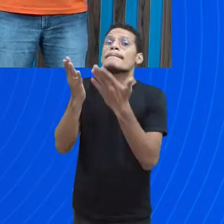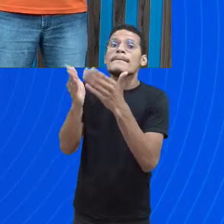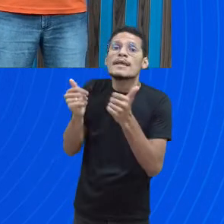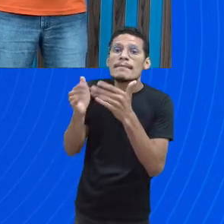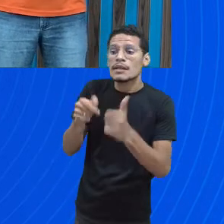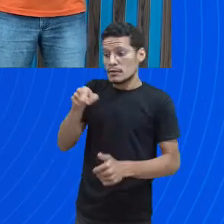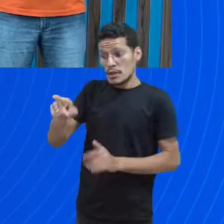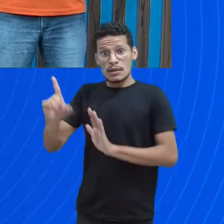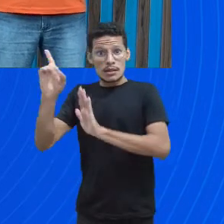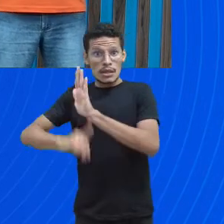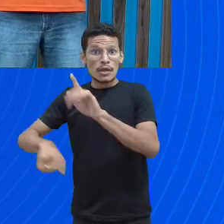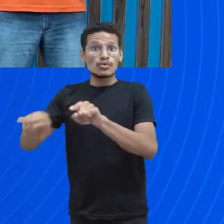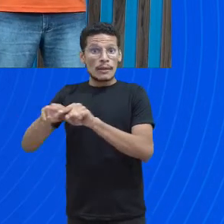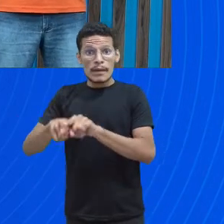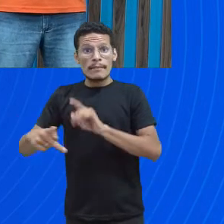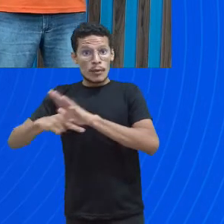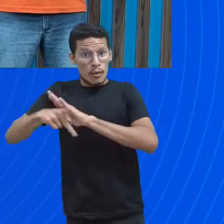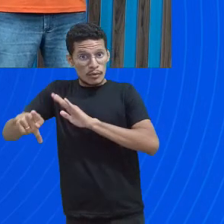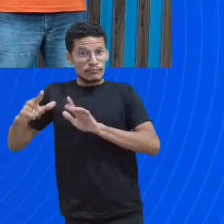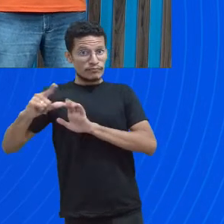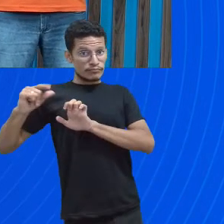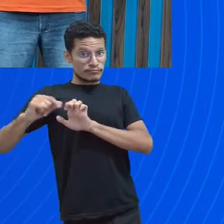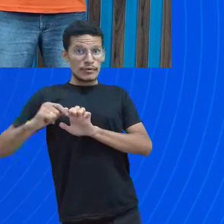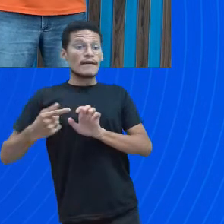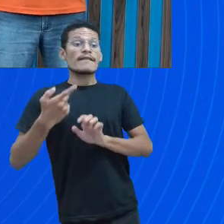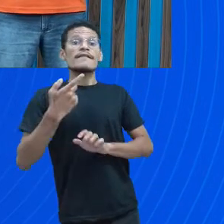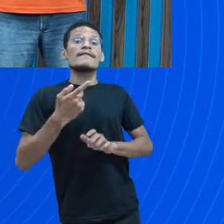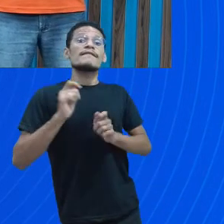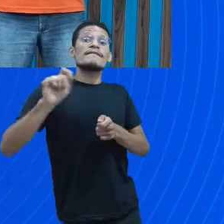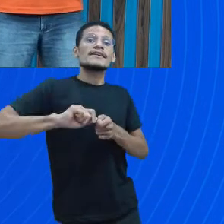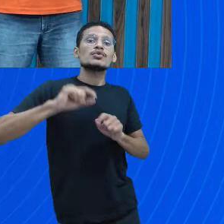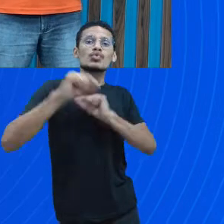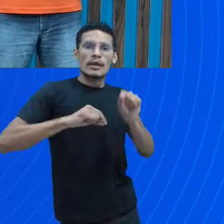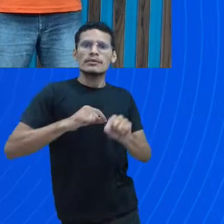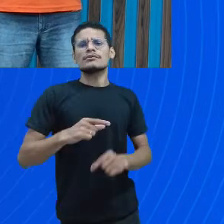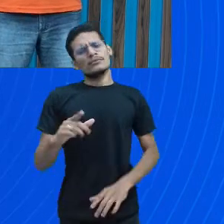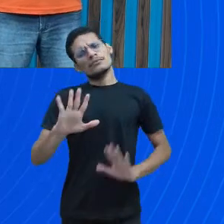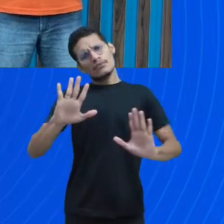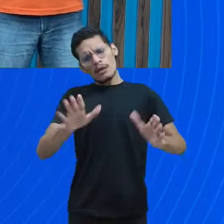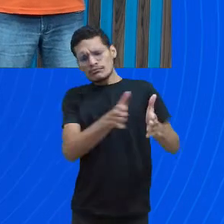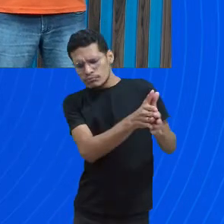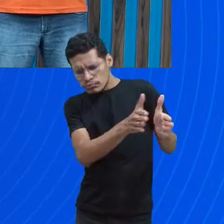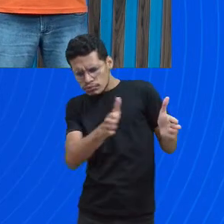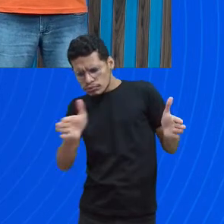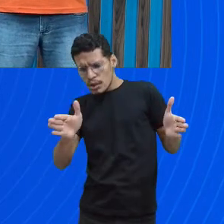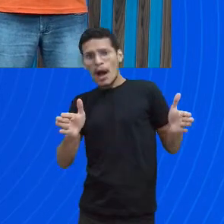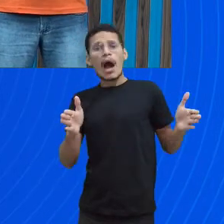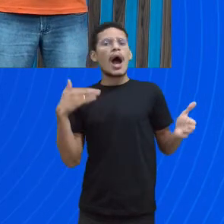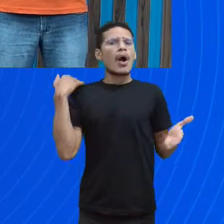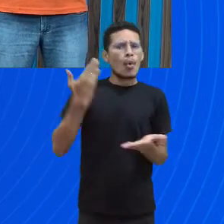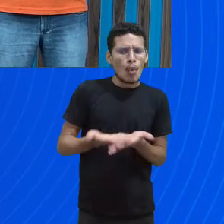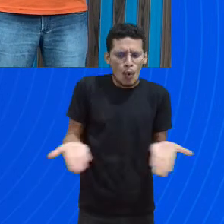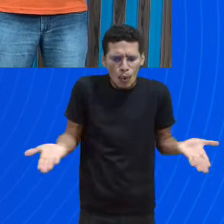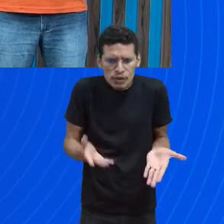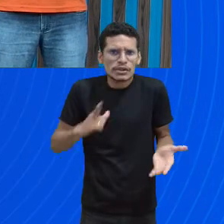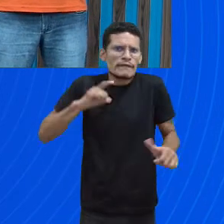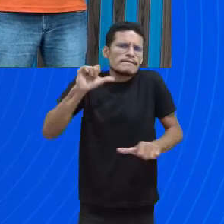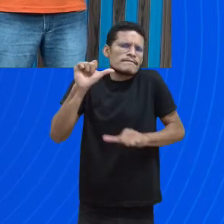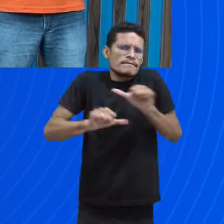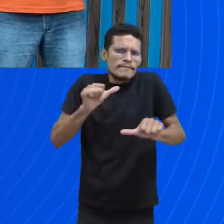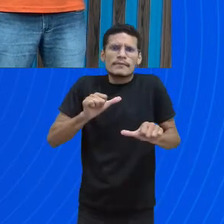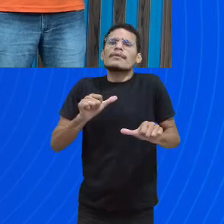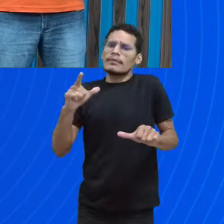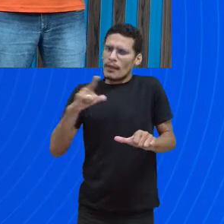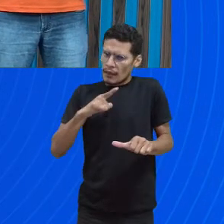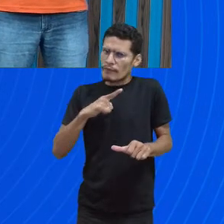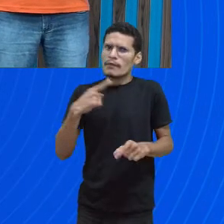Então, está tudo especificado nessa CLT. De lá para cá, ela sofreu, claro, alterações, porque a sociedade mudou bastante,